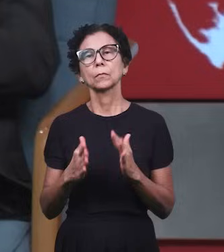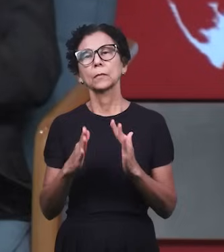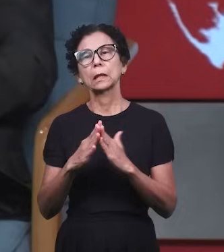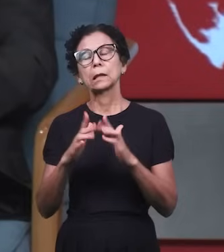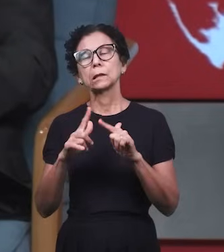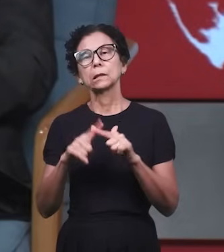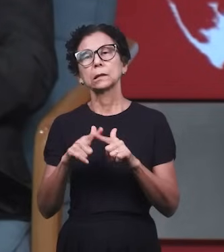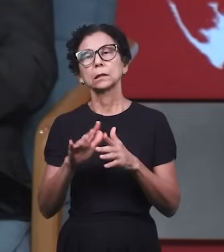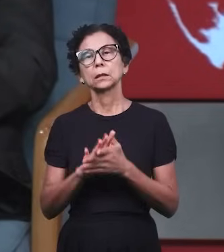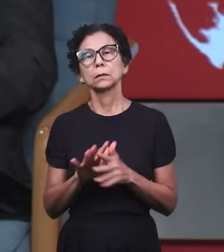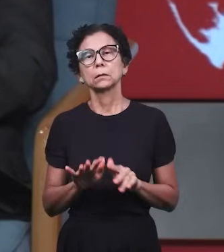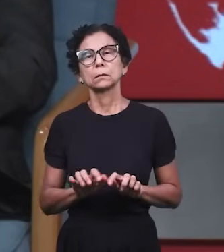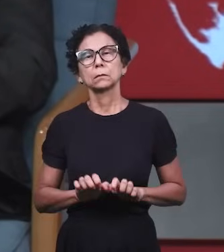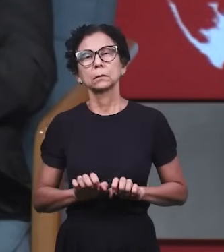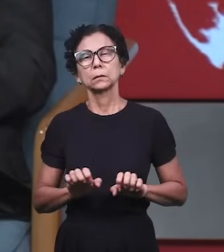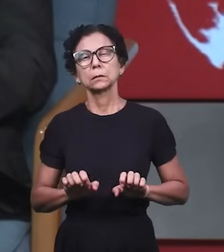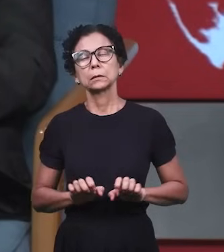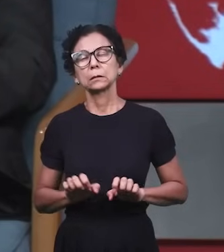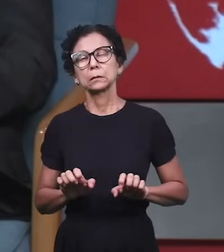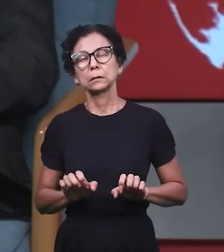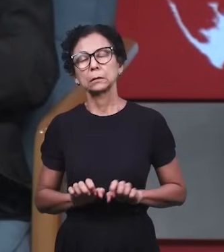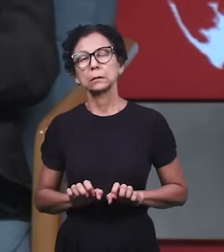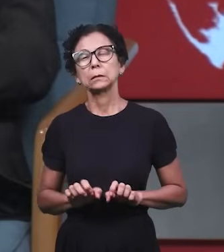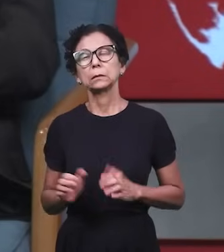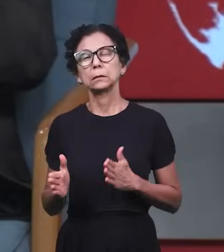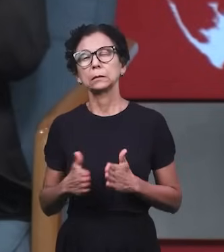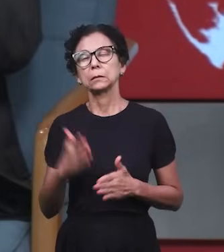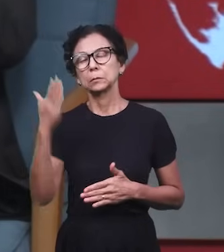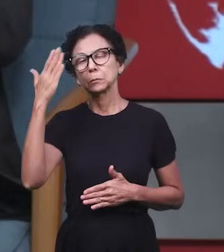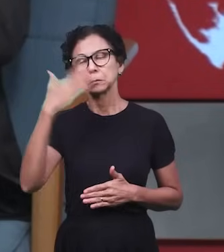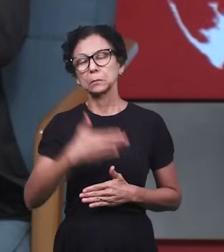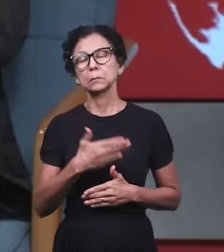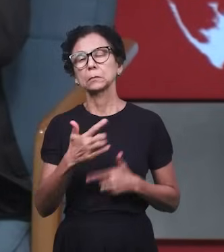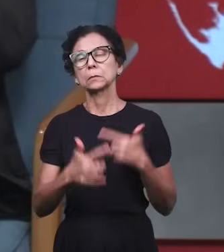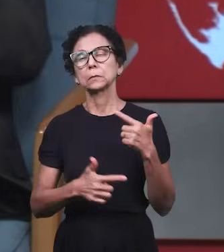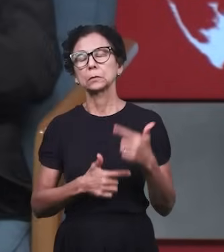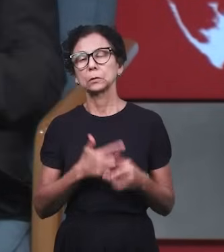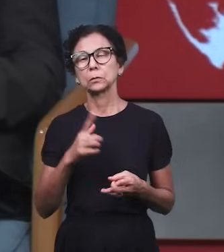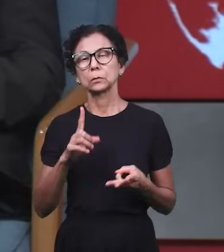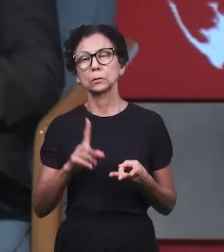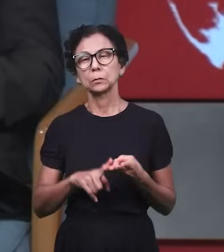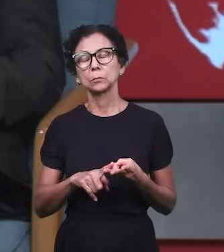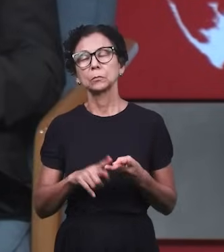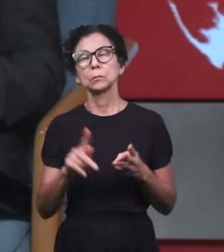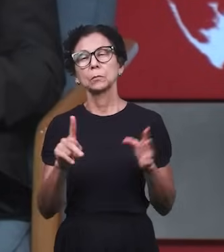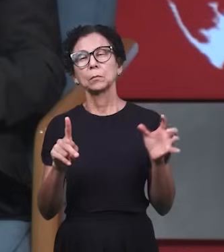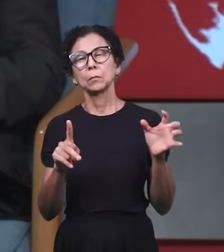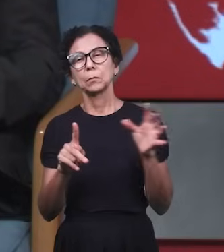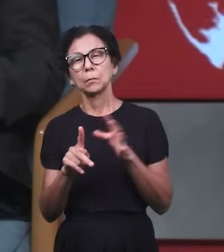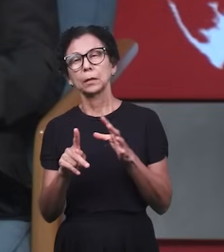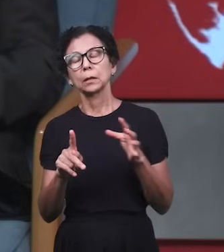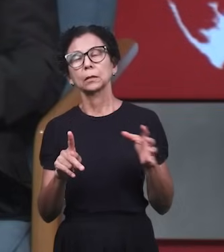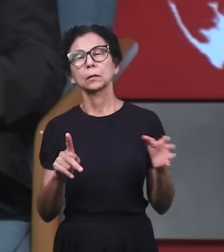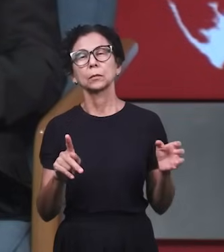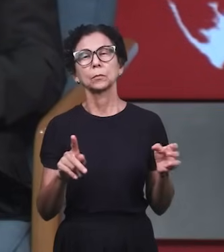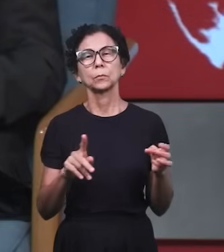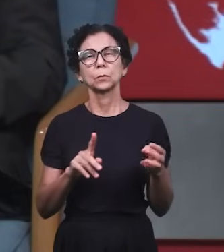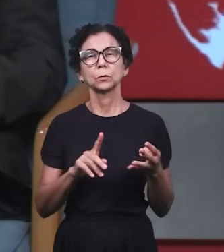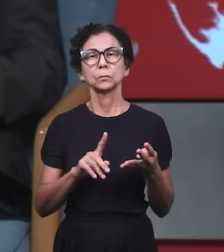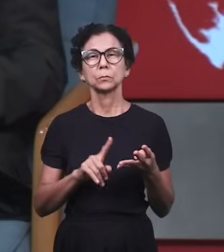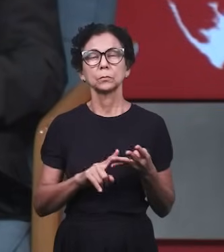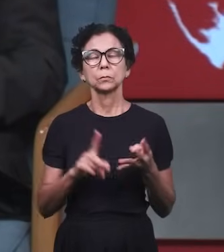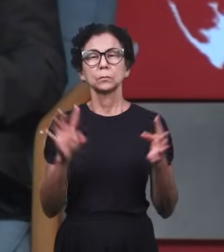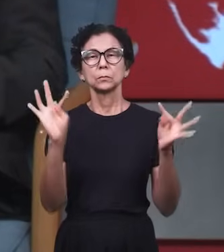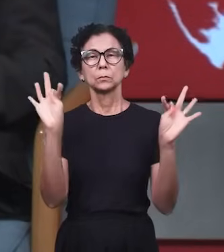de Esmirna, que é a igreja das provas, depois Pérgamo, depois Tiatira, depois